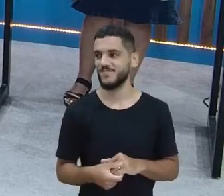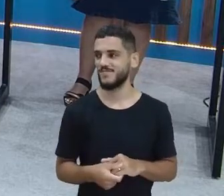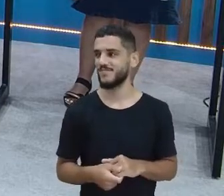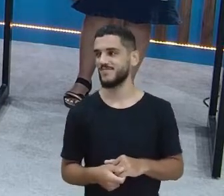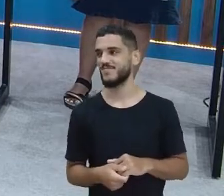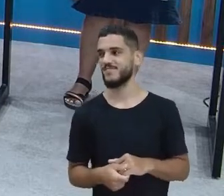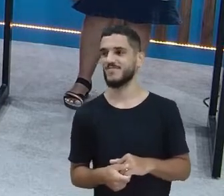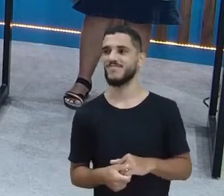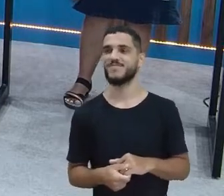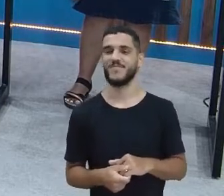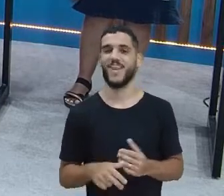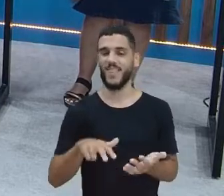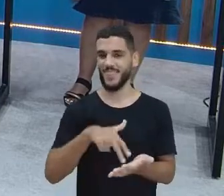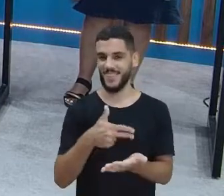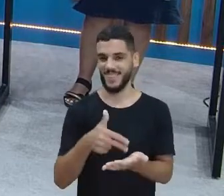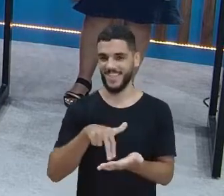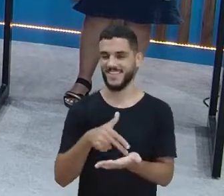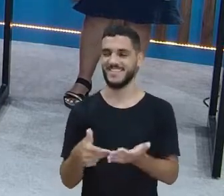fiz.